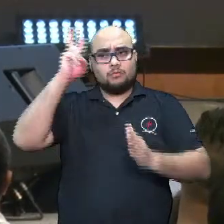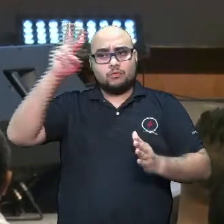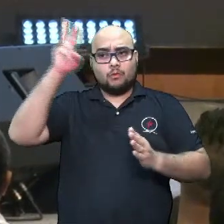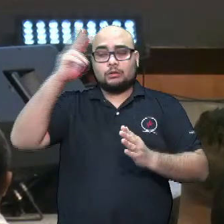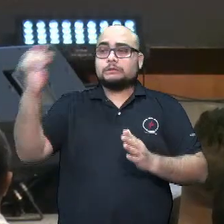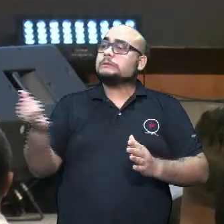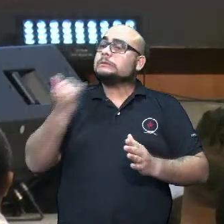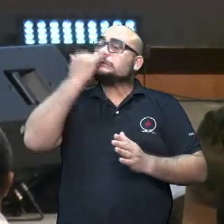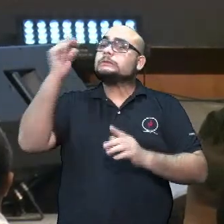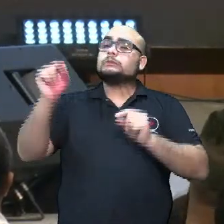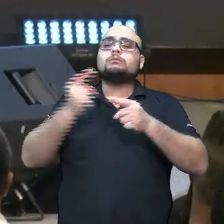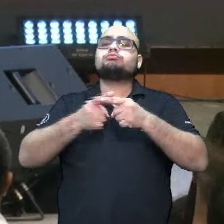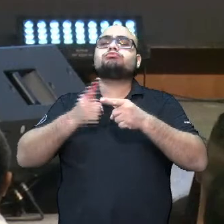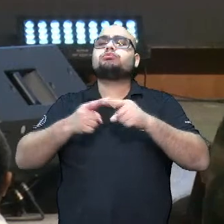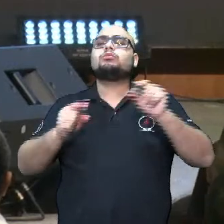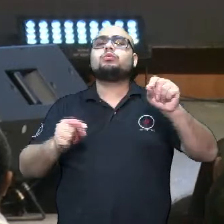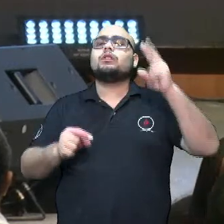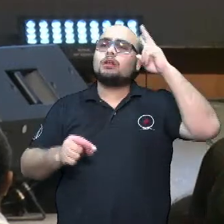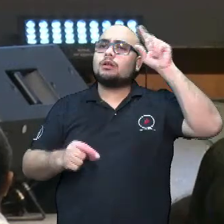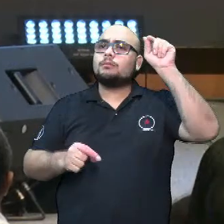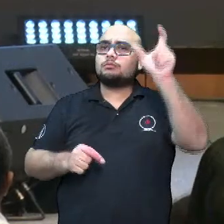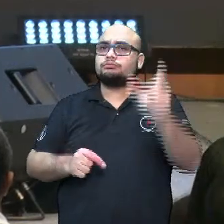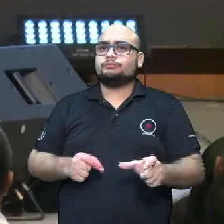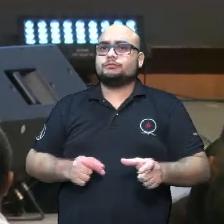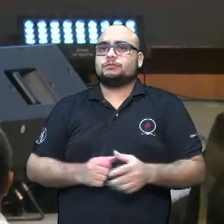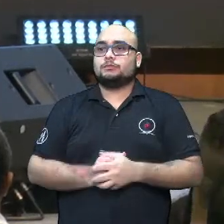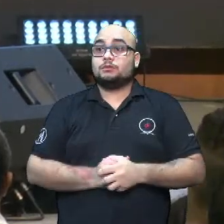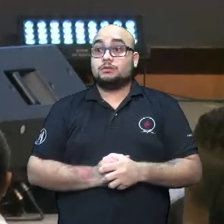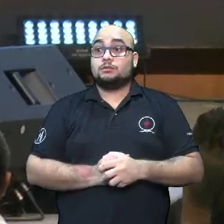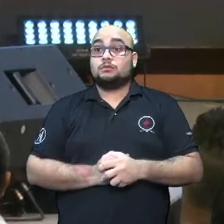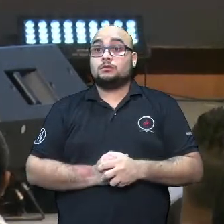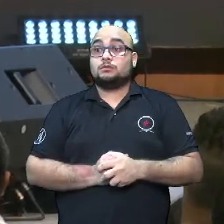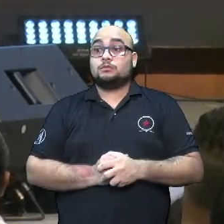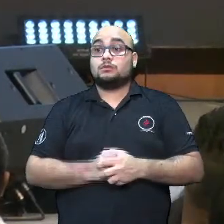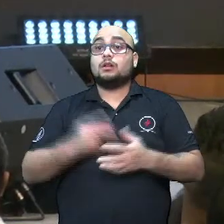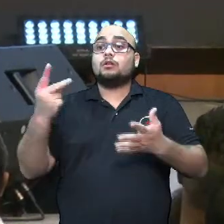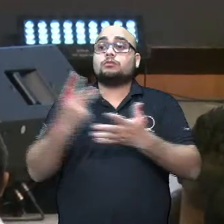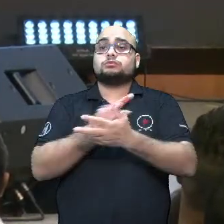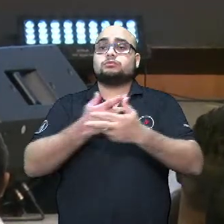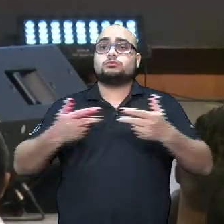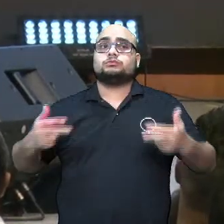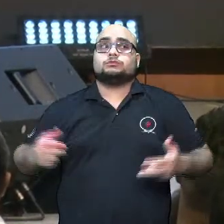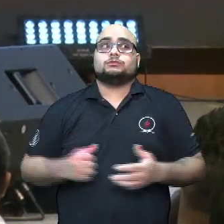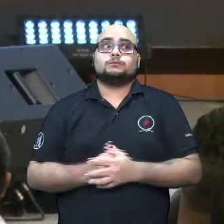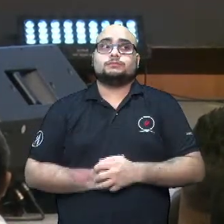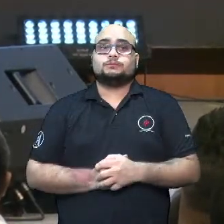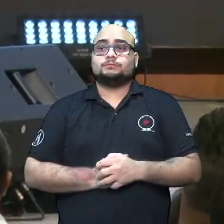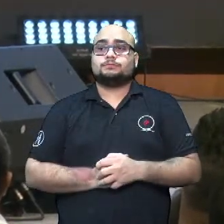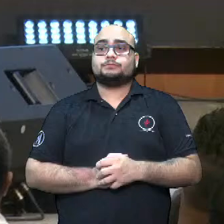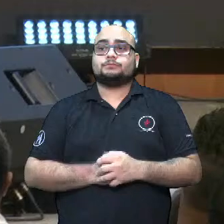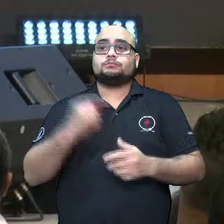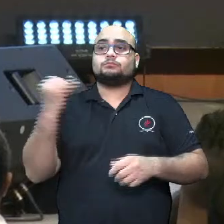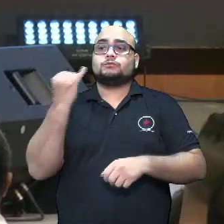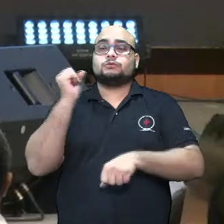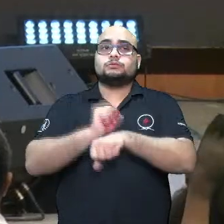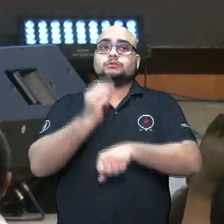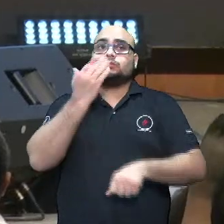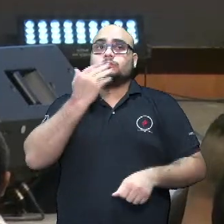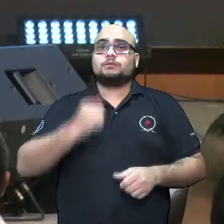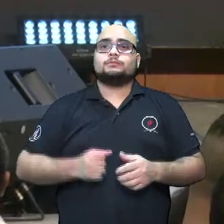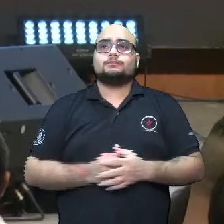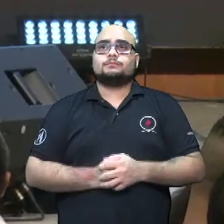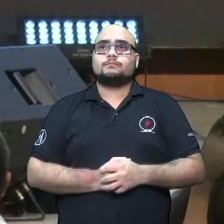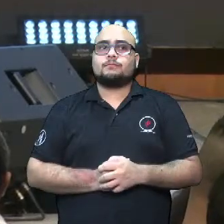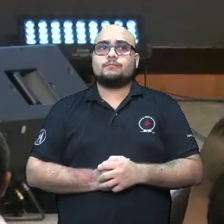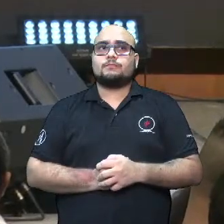tô lembrando disso por quê? Aí ela falou assim: tá acontecendo alguma coisa. E nós paramos de comer. E ficamos,